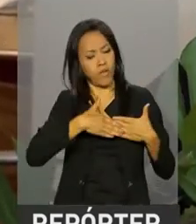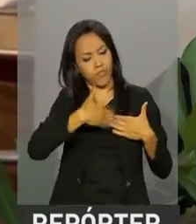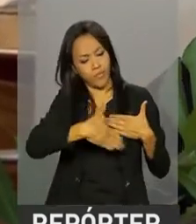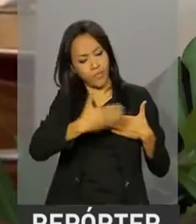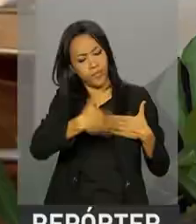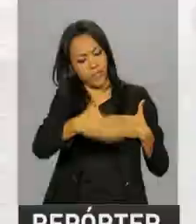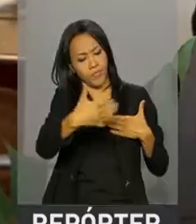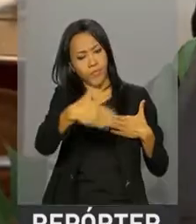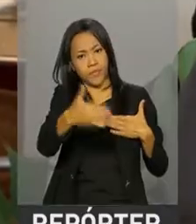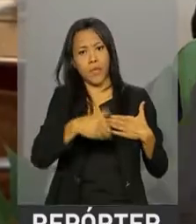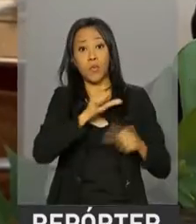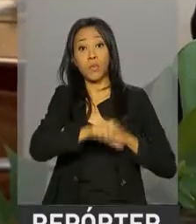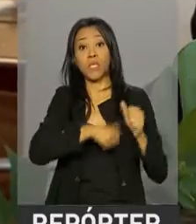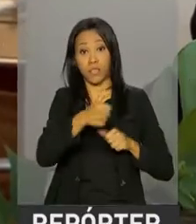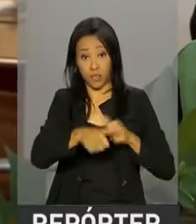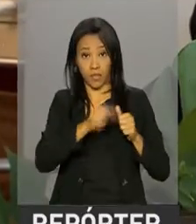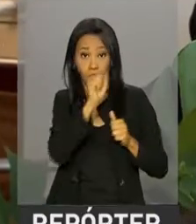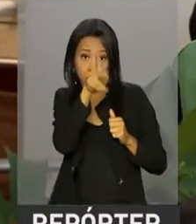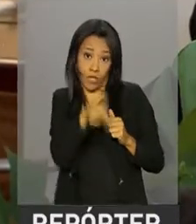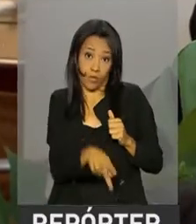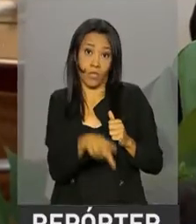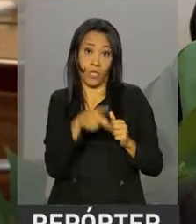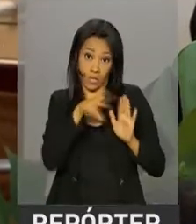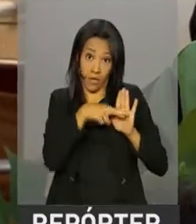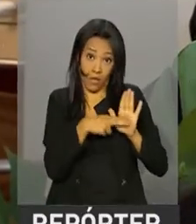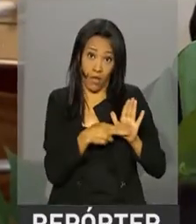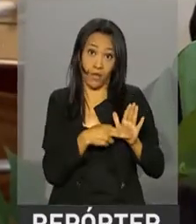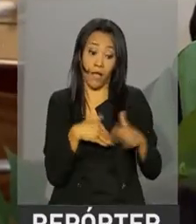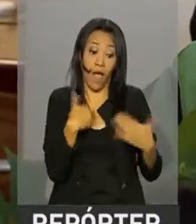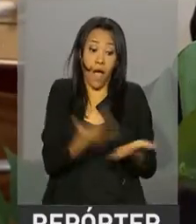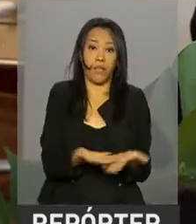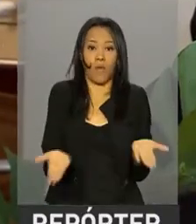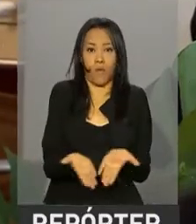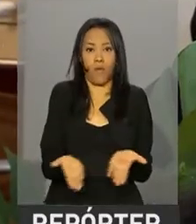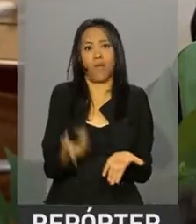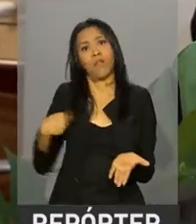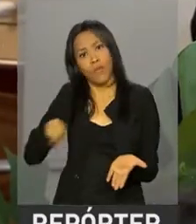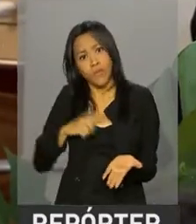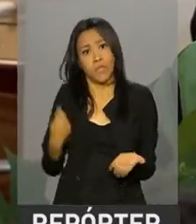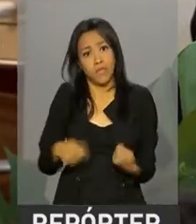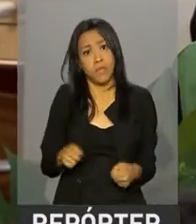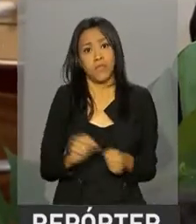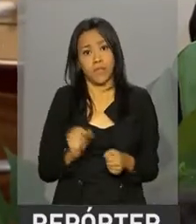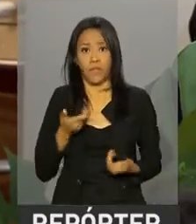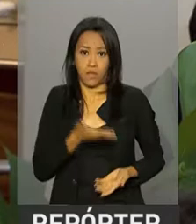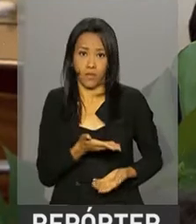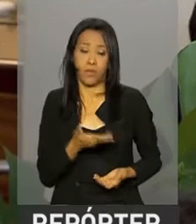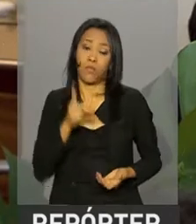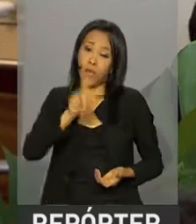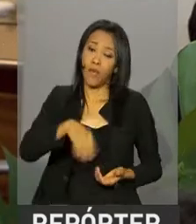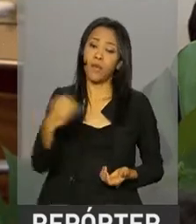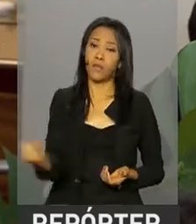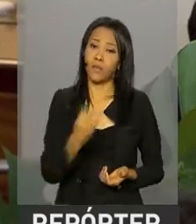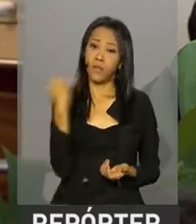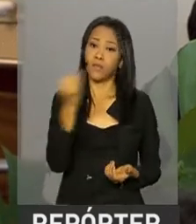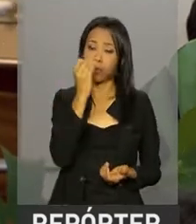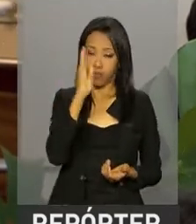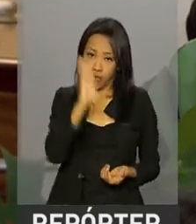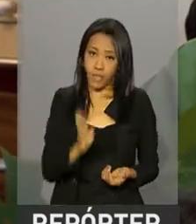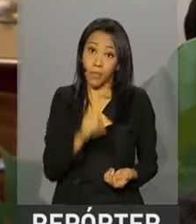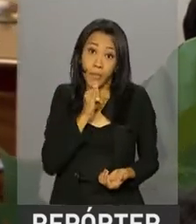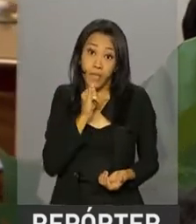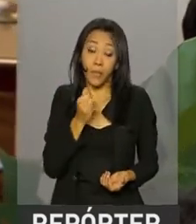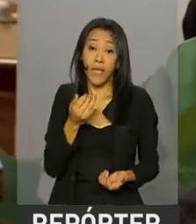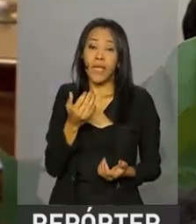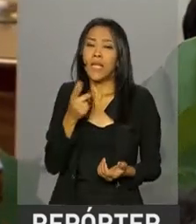até agora mas é para dizer olha nós precisamos fazer isso é importante no brasil nós temos exemplos concretos e